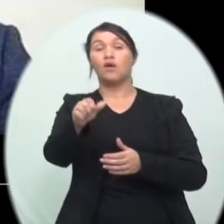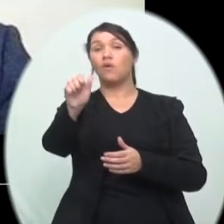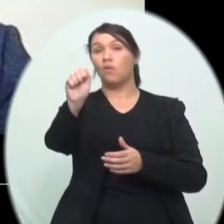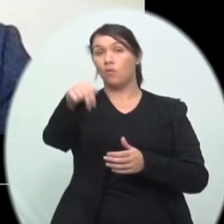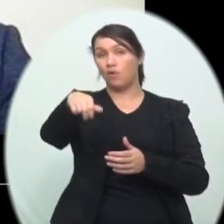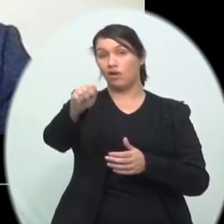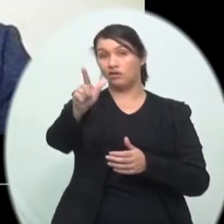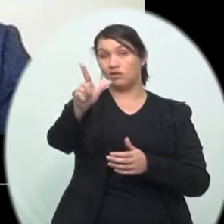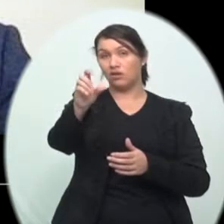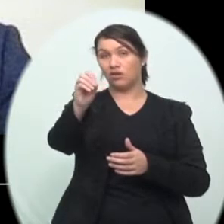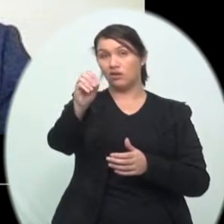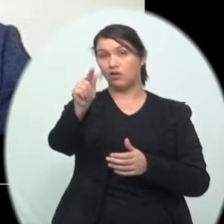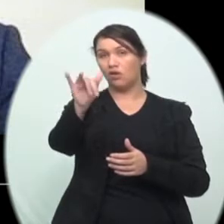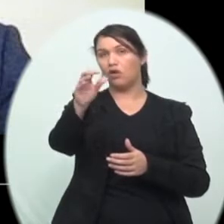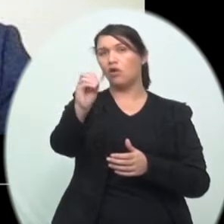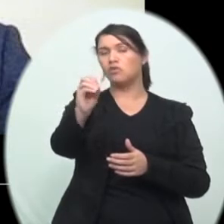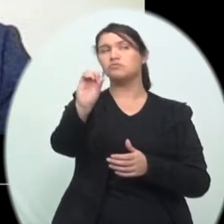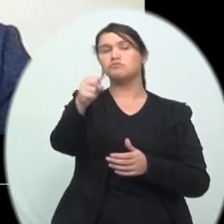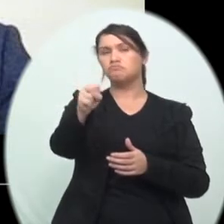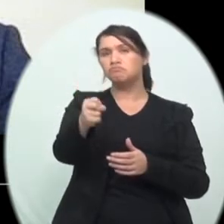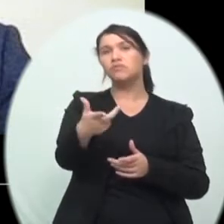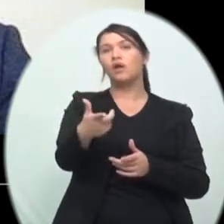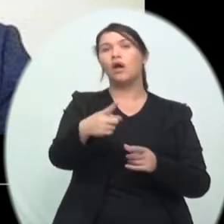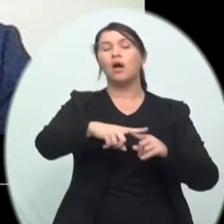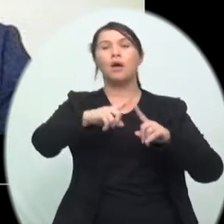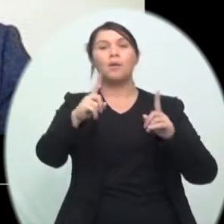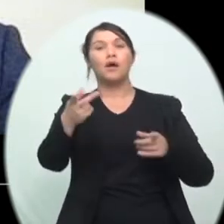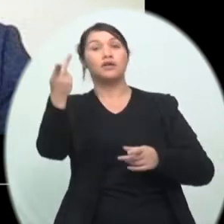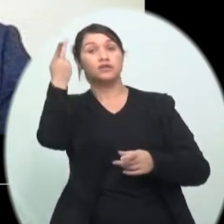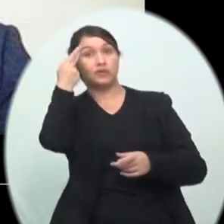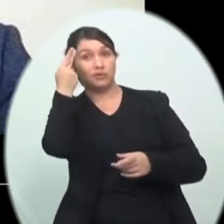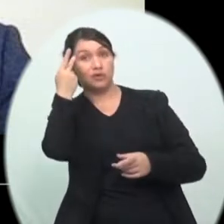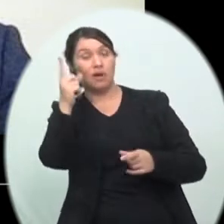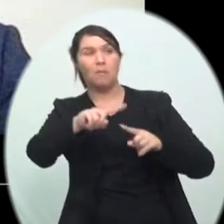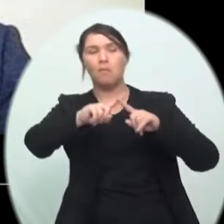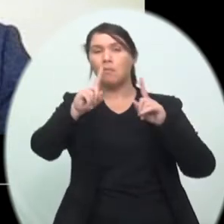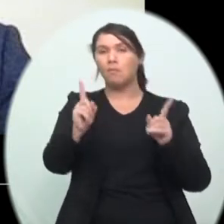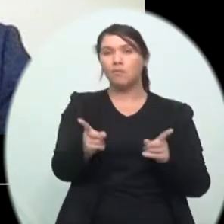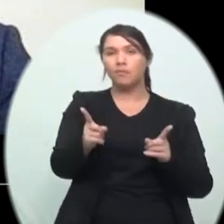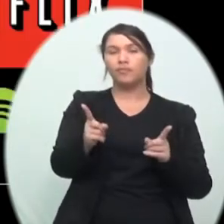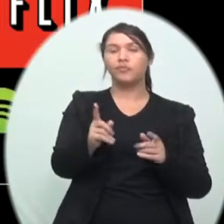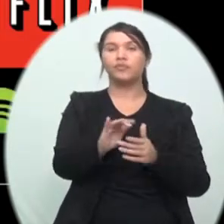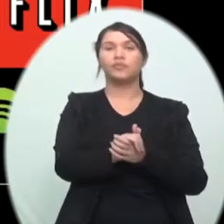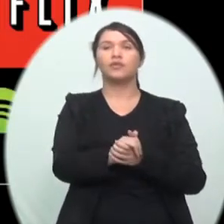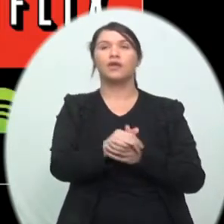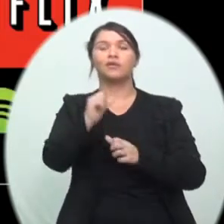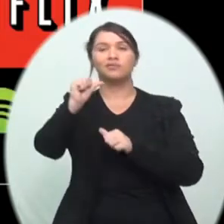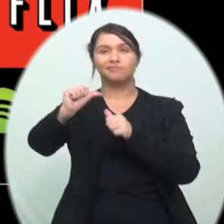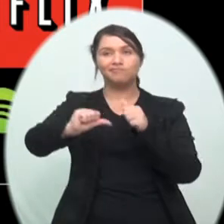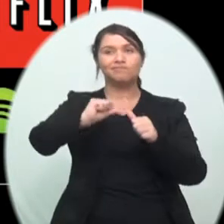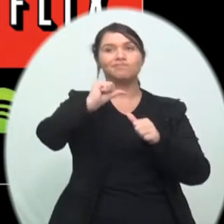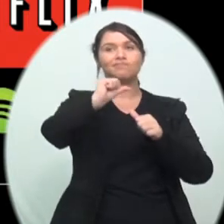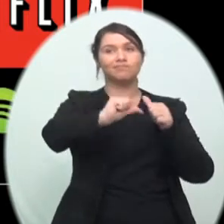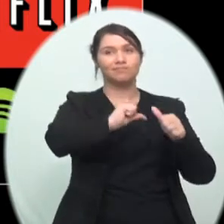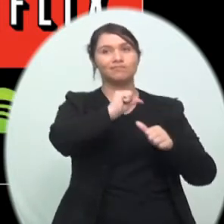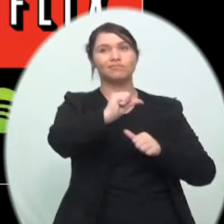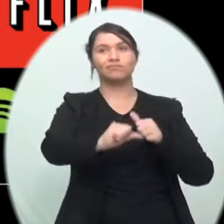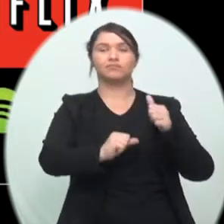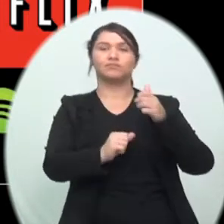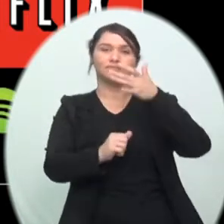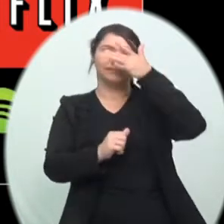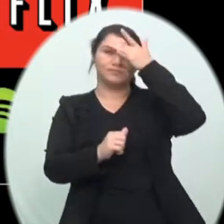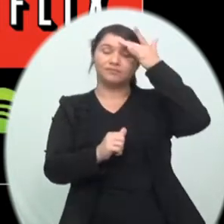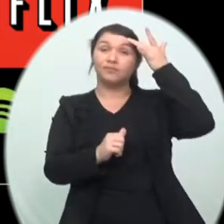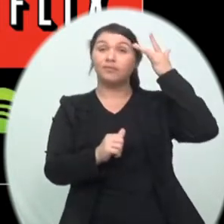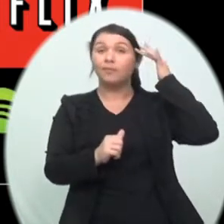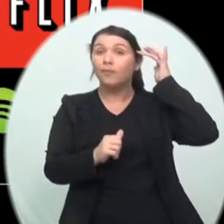menos impacto e com grande rejeição. Isso vai impactar em tudo.